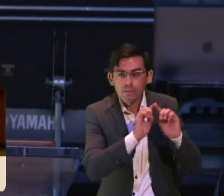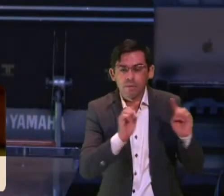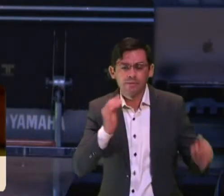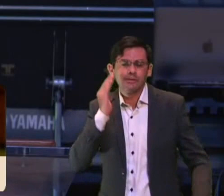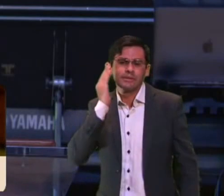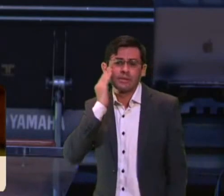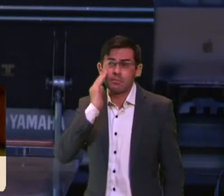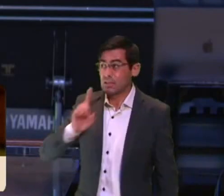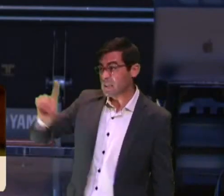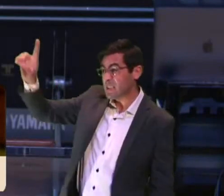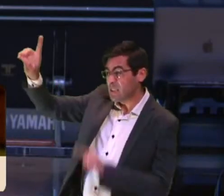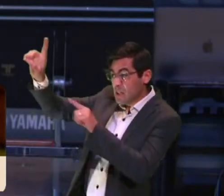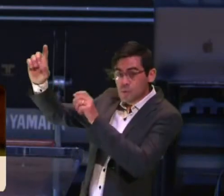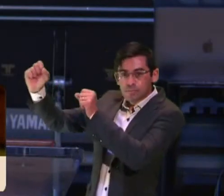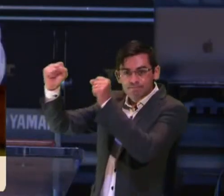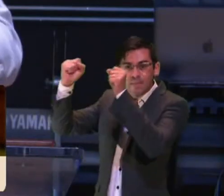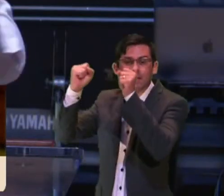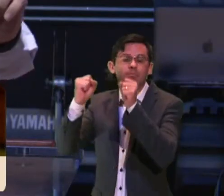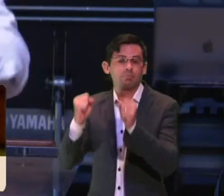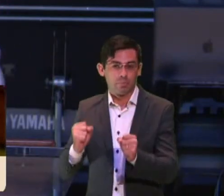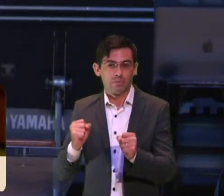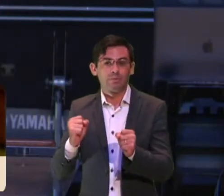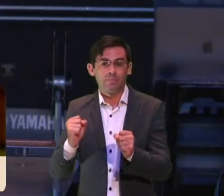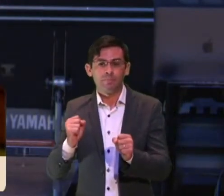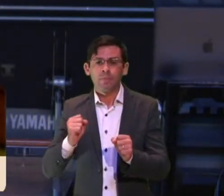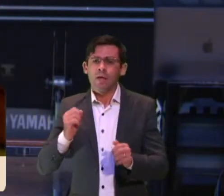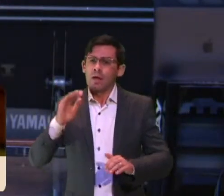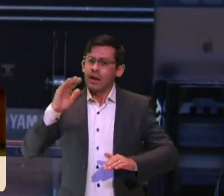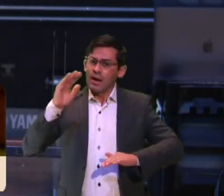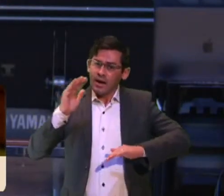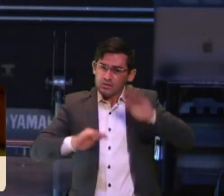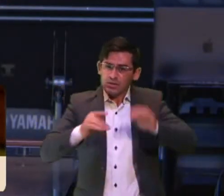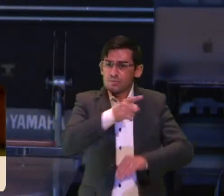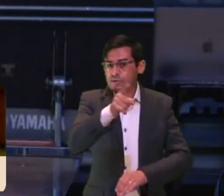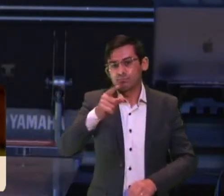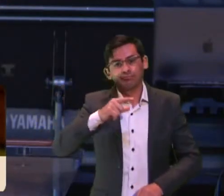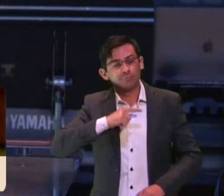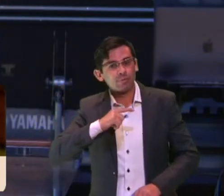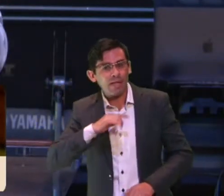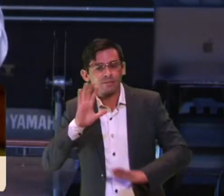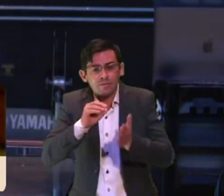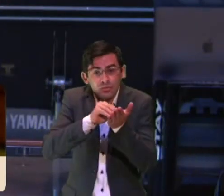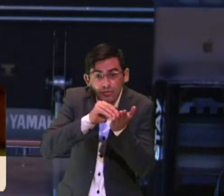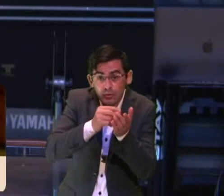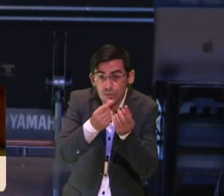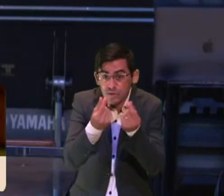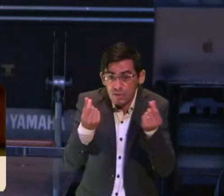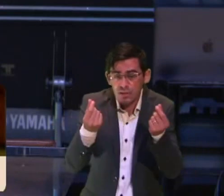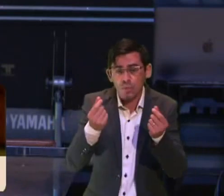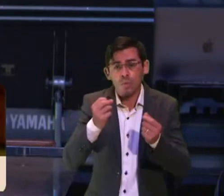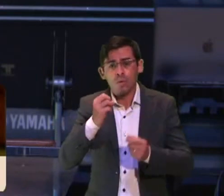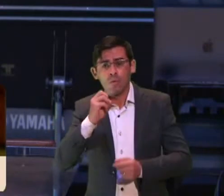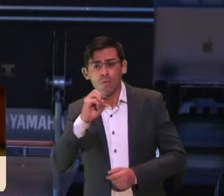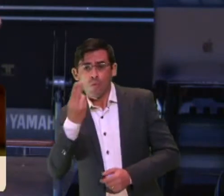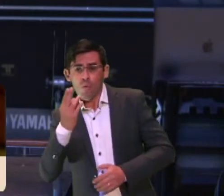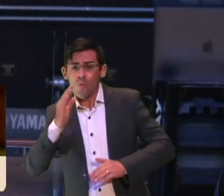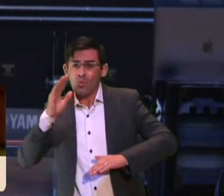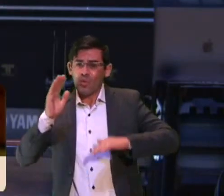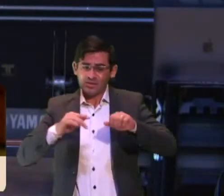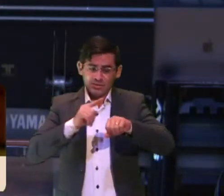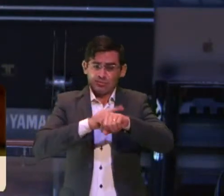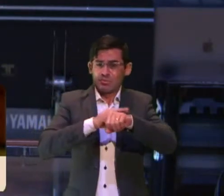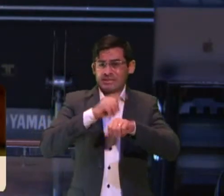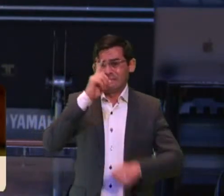eu creio que talvez neste momento você não tenha todos os recursos. Talvez nesse momento as situações